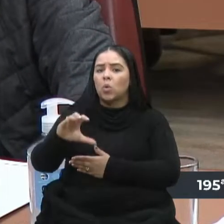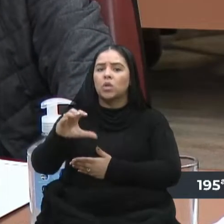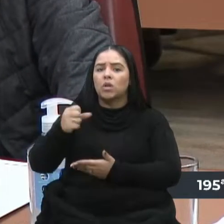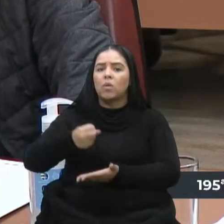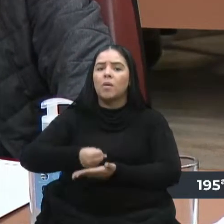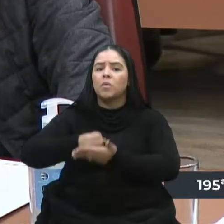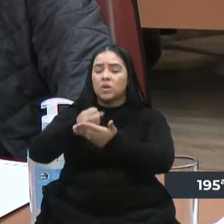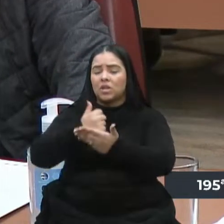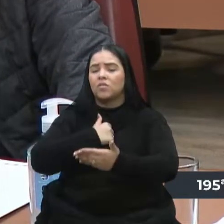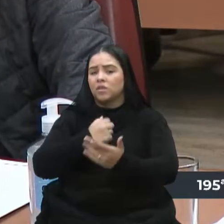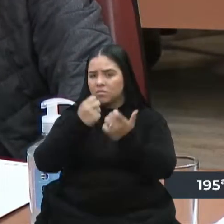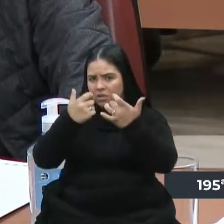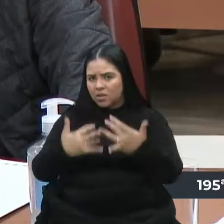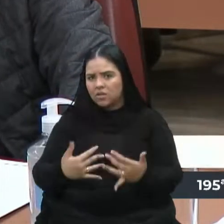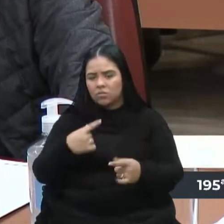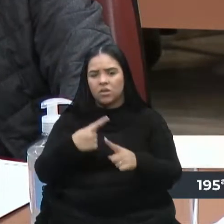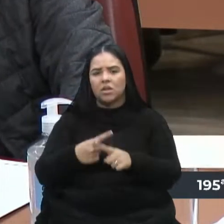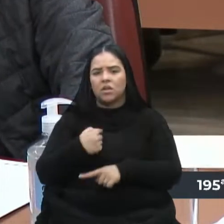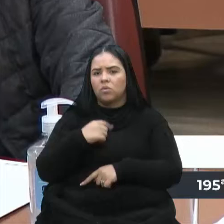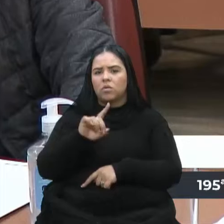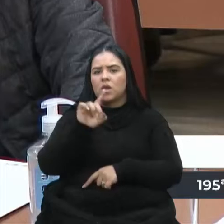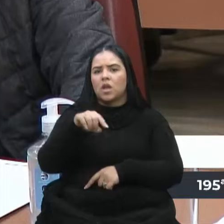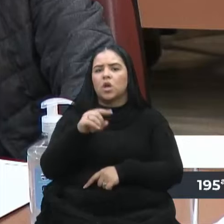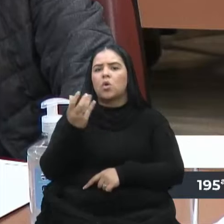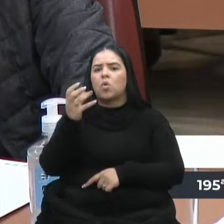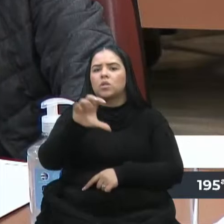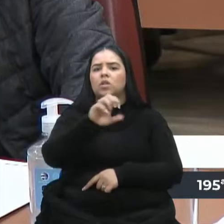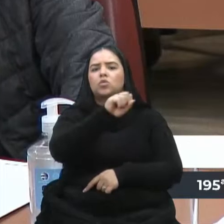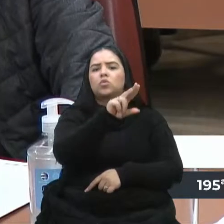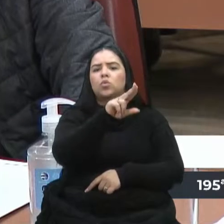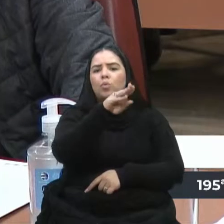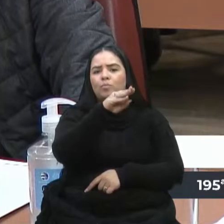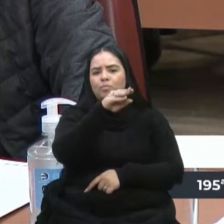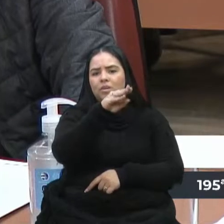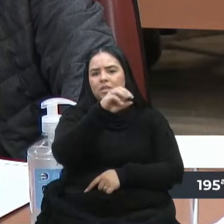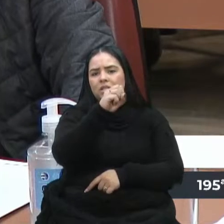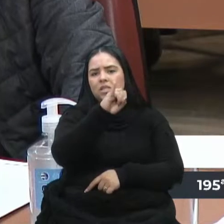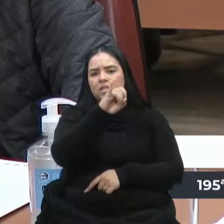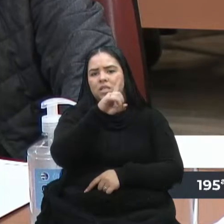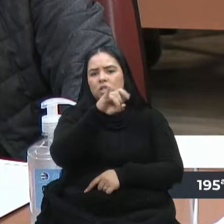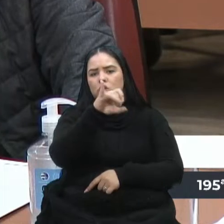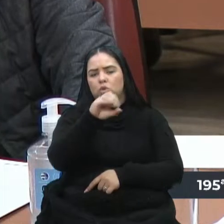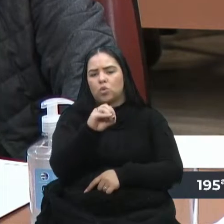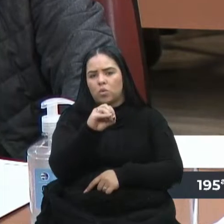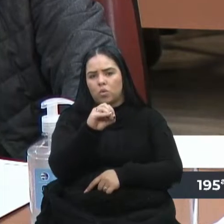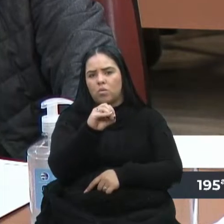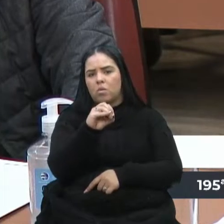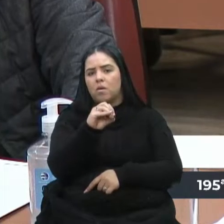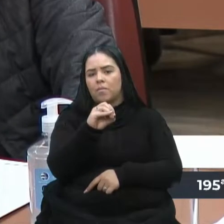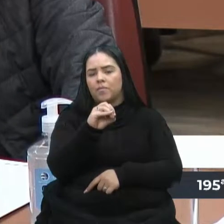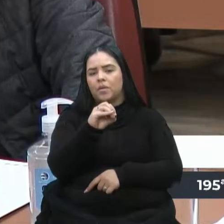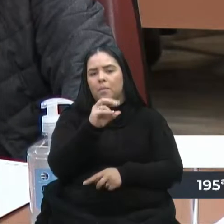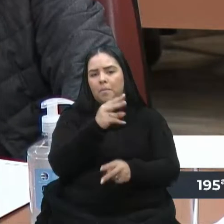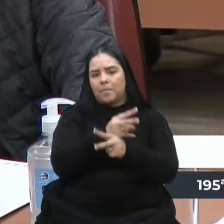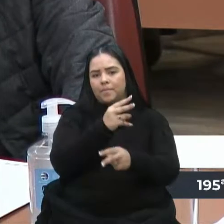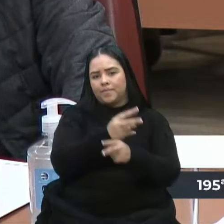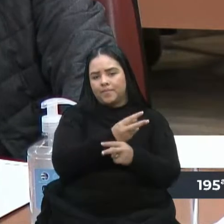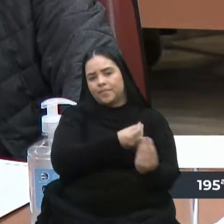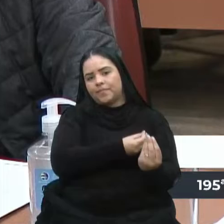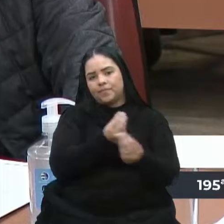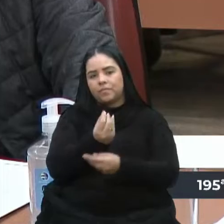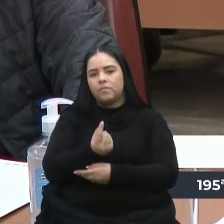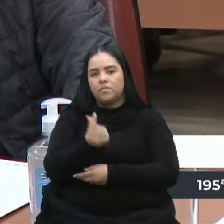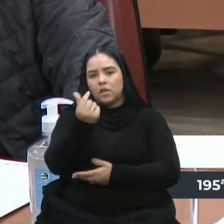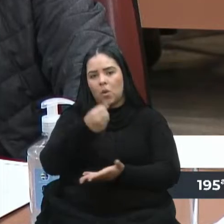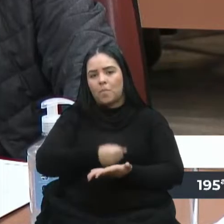que votei contra. Eu não sou contra o subsídio, votei contra porque eu acho que a empresa privada, primeiramente, ela tem que apresentar